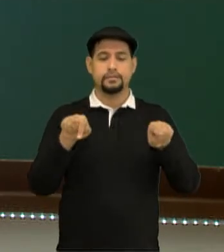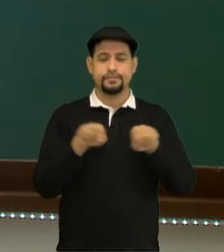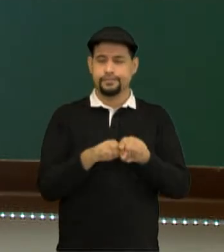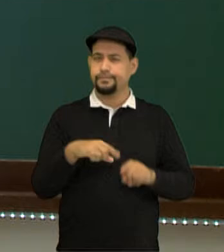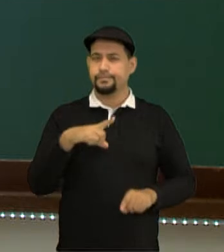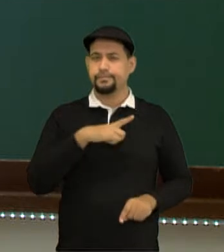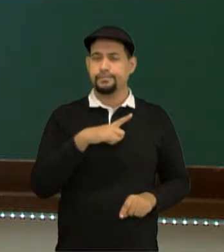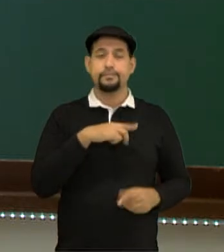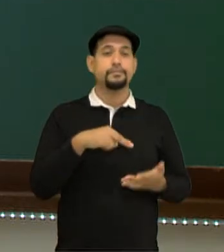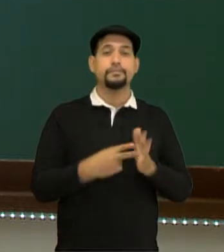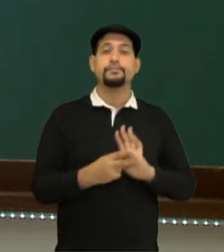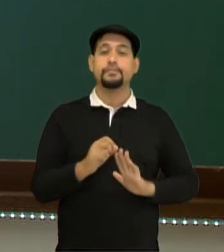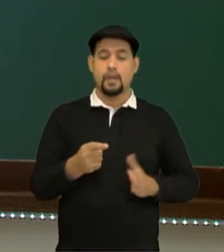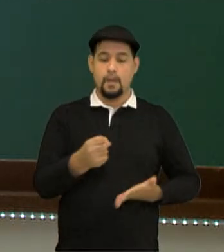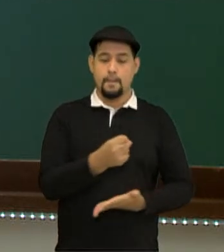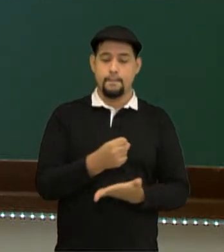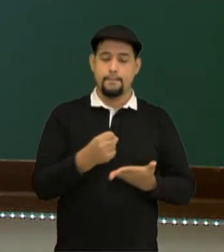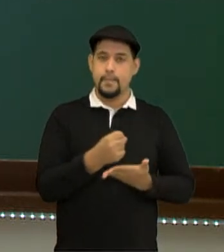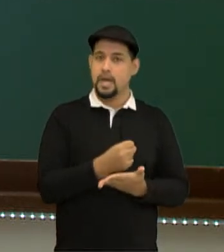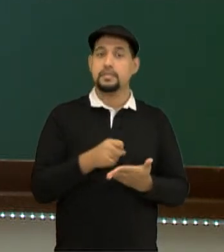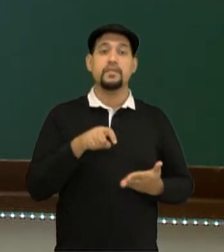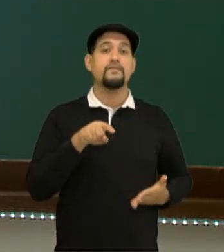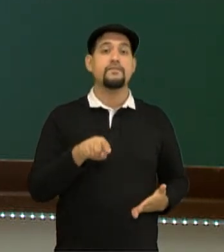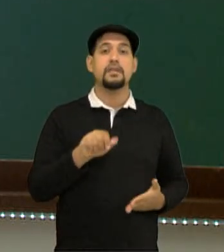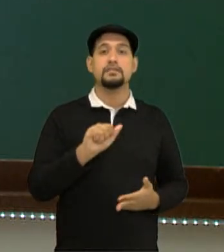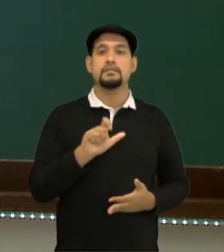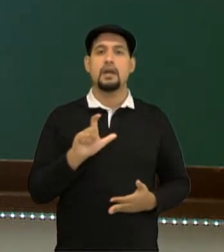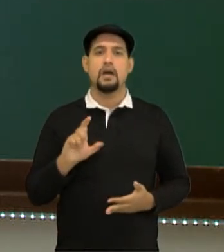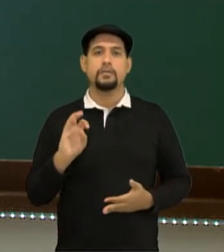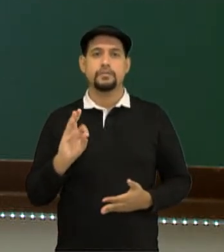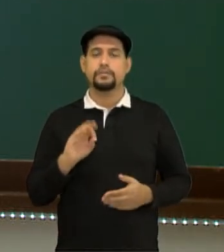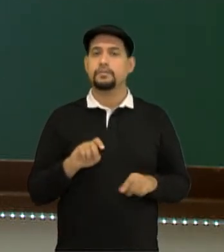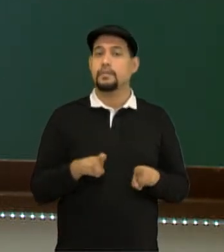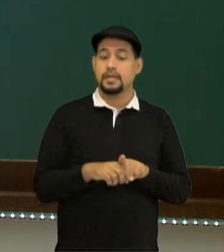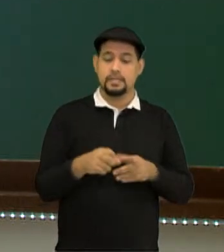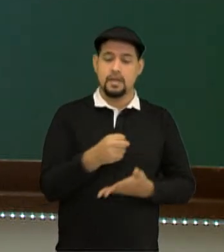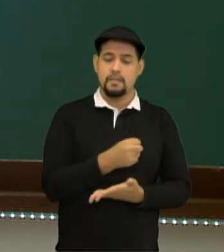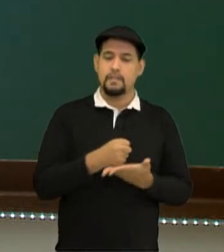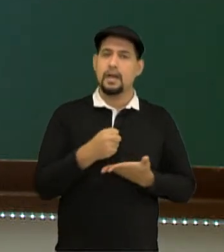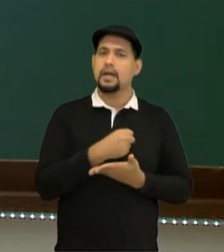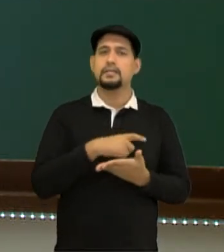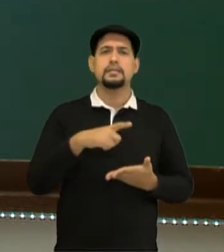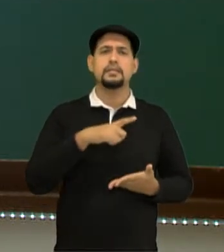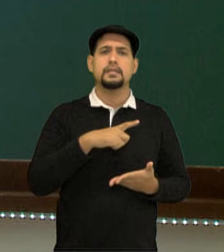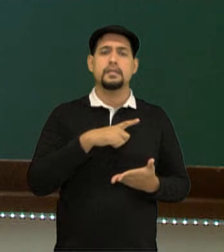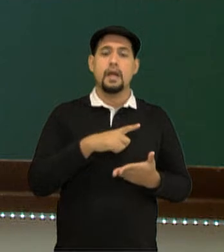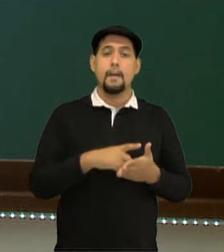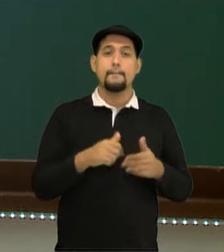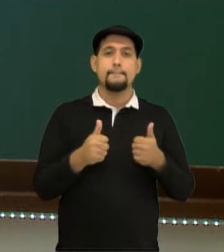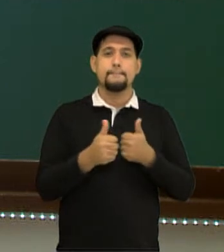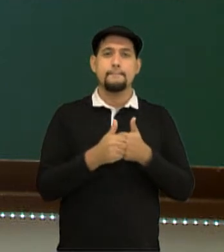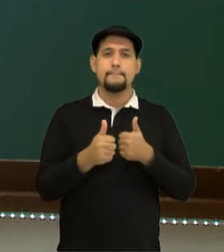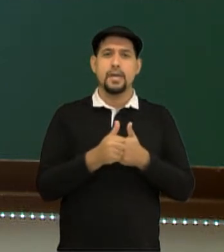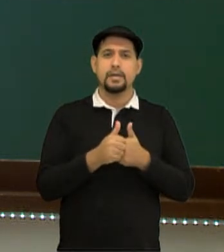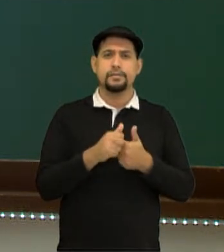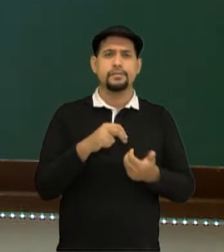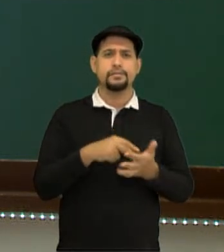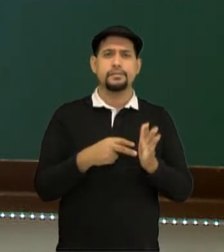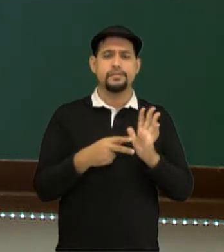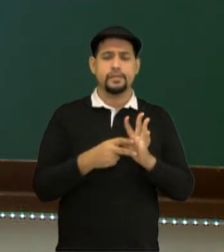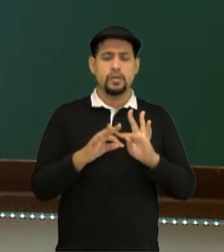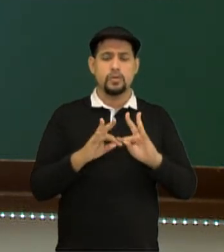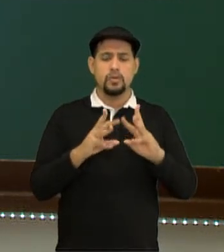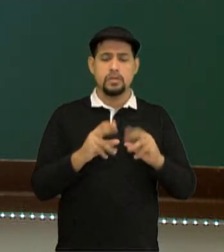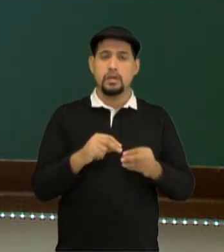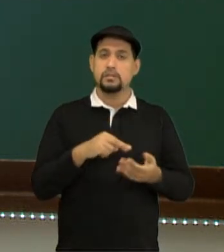ali, que é base vezes altura. Só que a base, ele está em torno do círculo, então vai ser o comprimento do